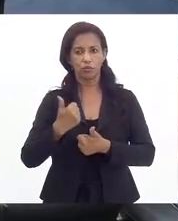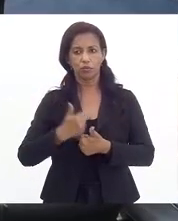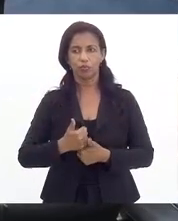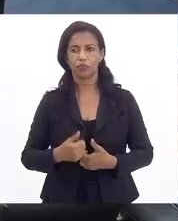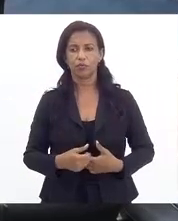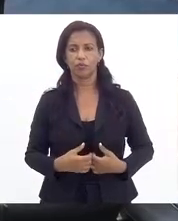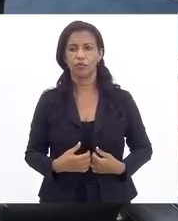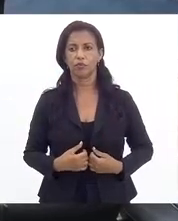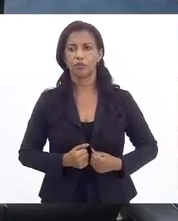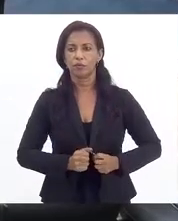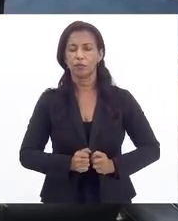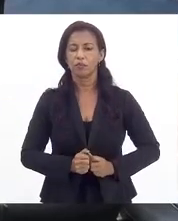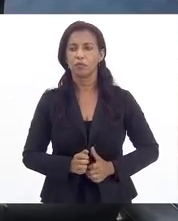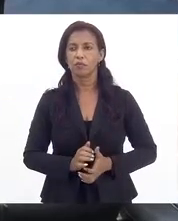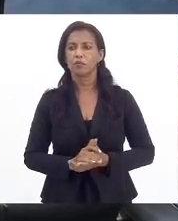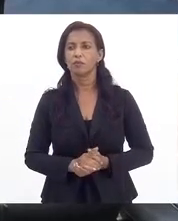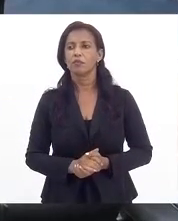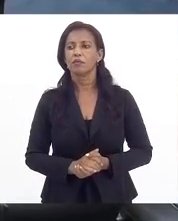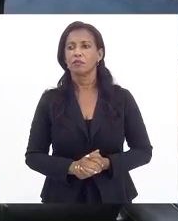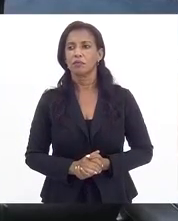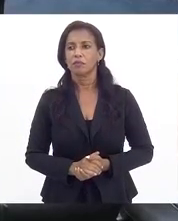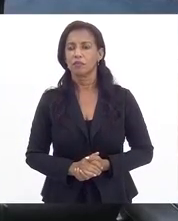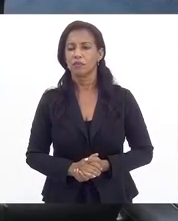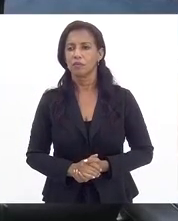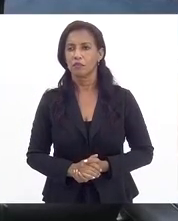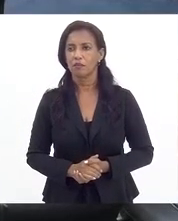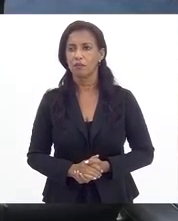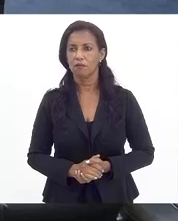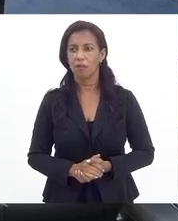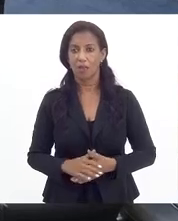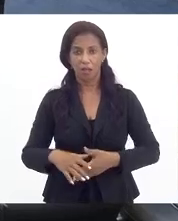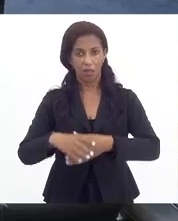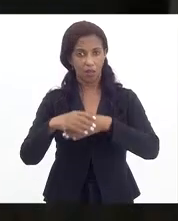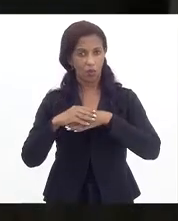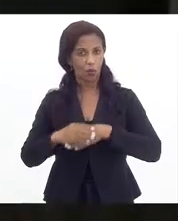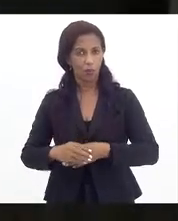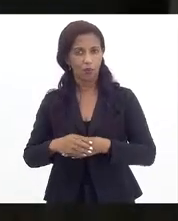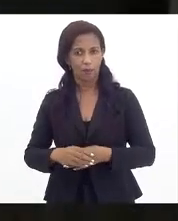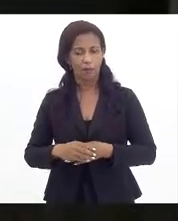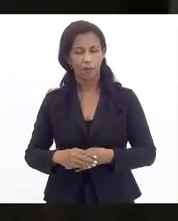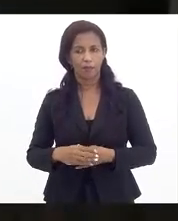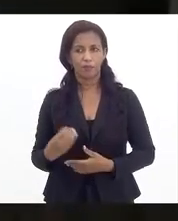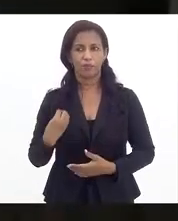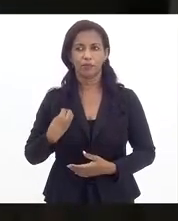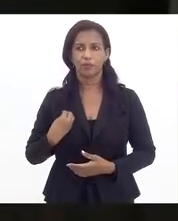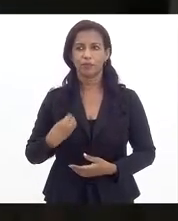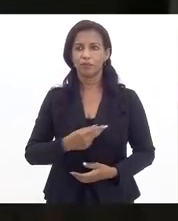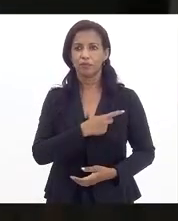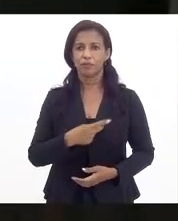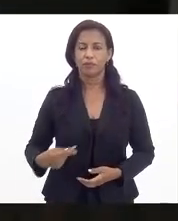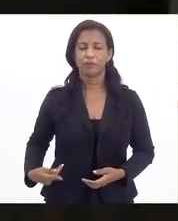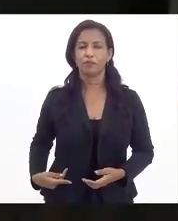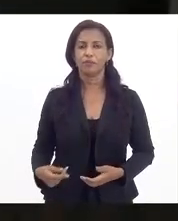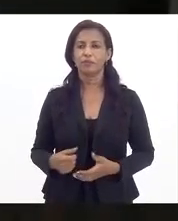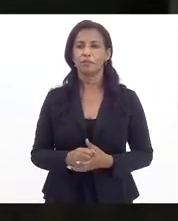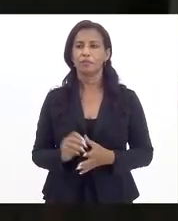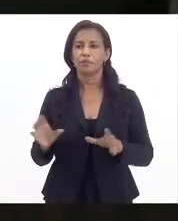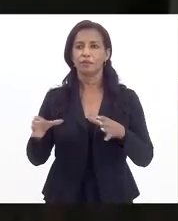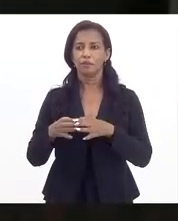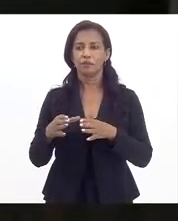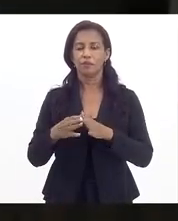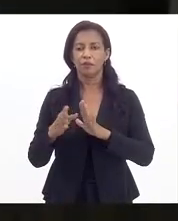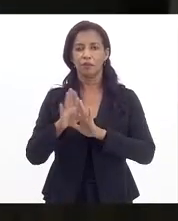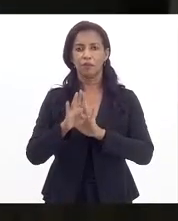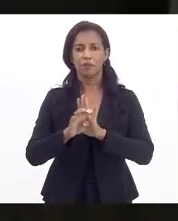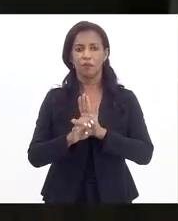hoje eu quero cumprimentar e registrar a presença do presidente da Comissão